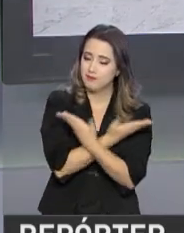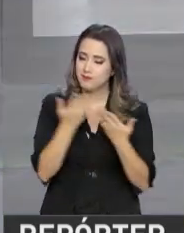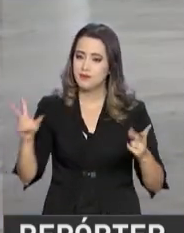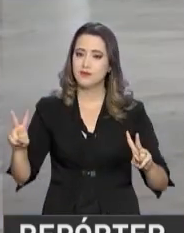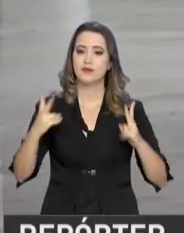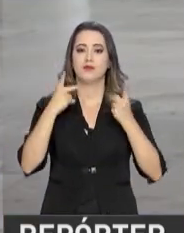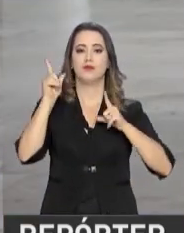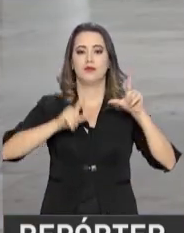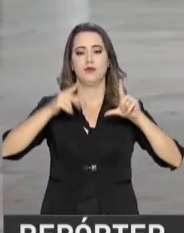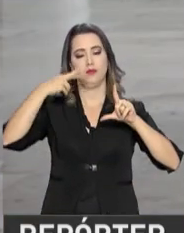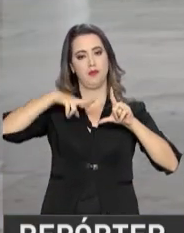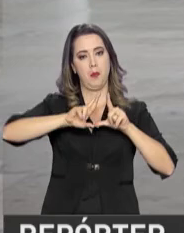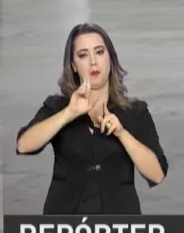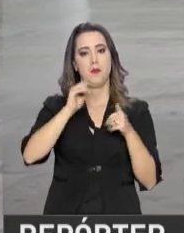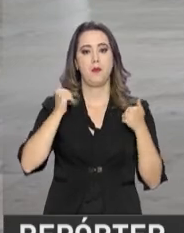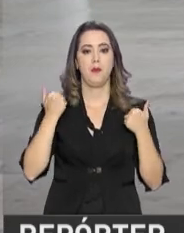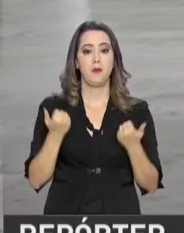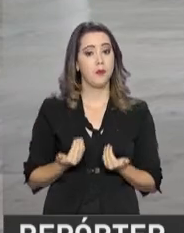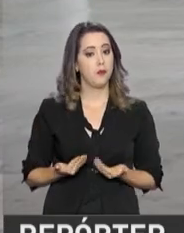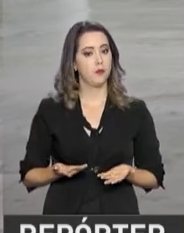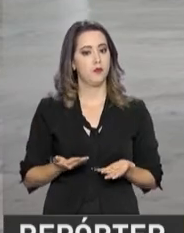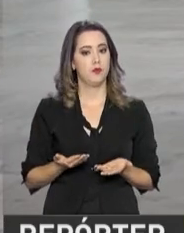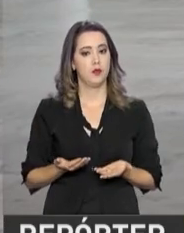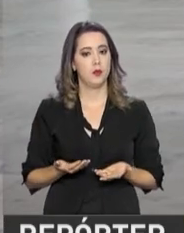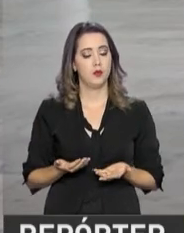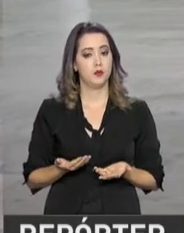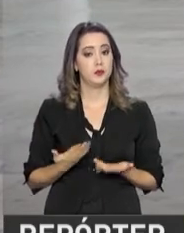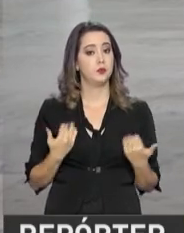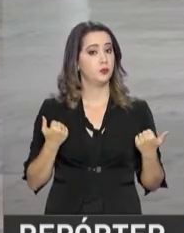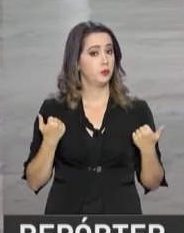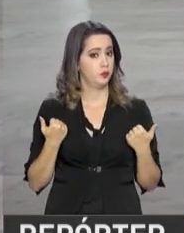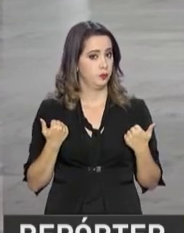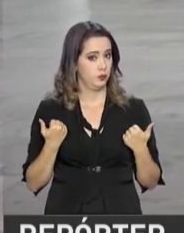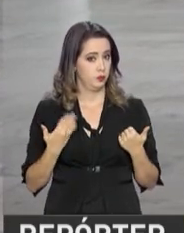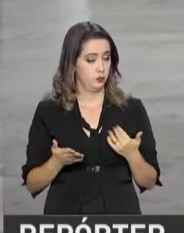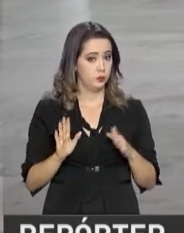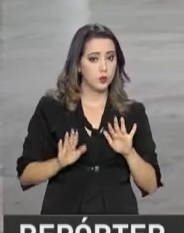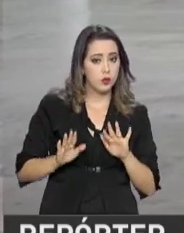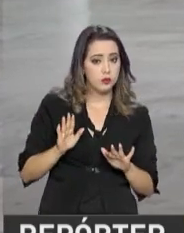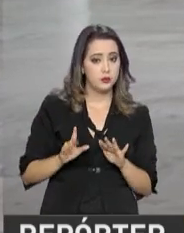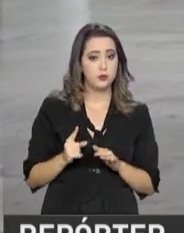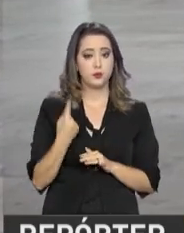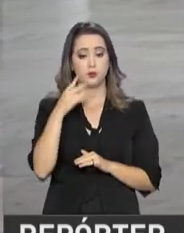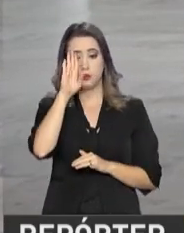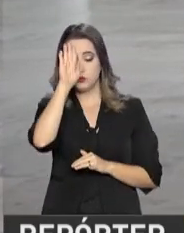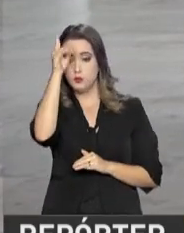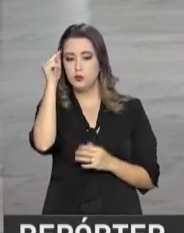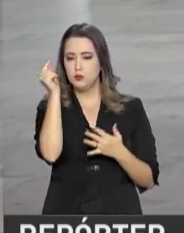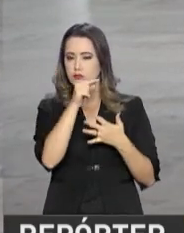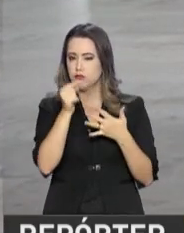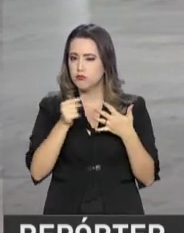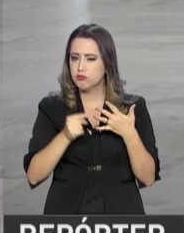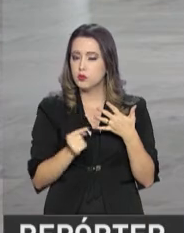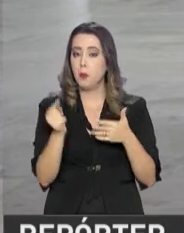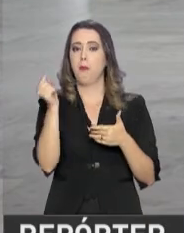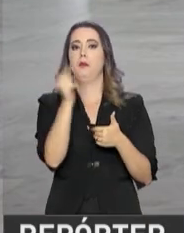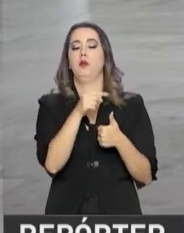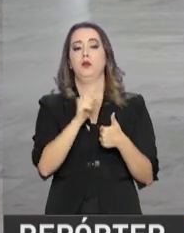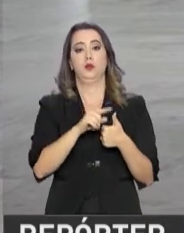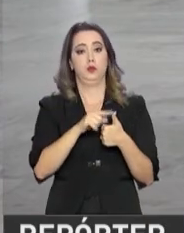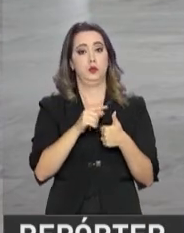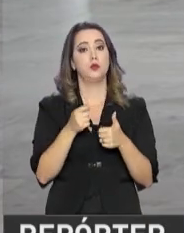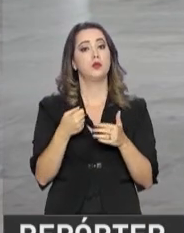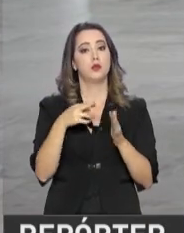tarde a todos que nos assistem na tv nbr olha na gabriela talvez um dos principais pontos desse problema de regularização